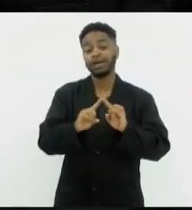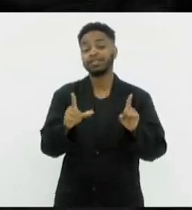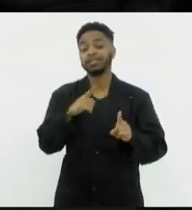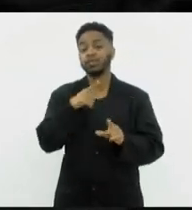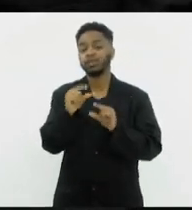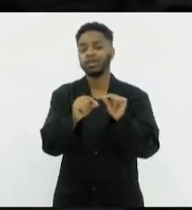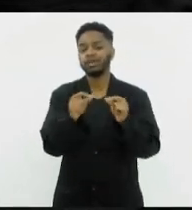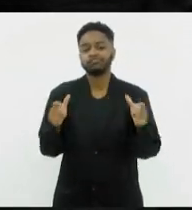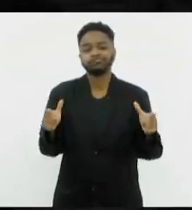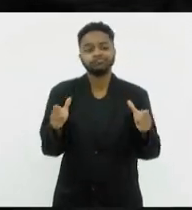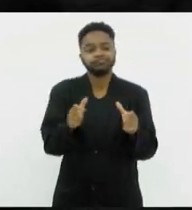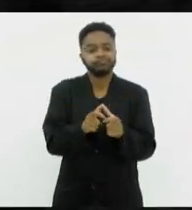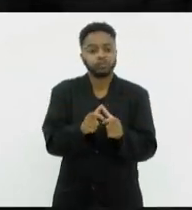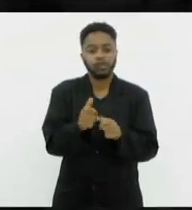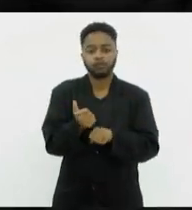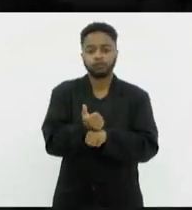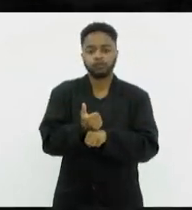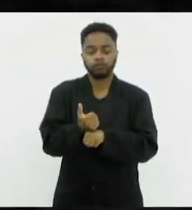reduzido de